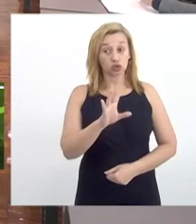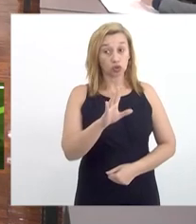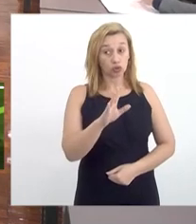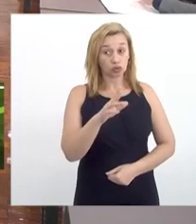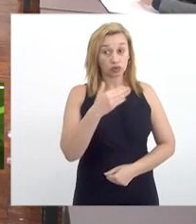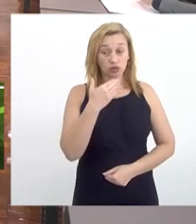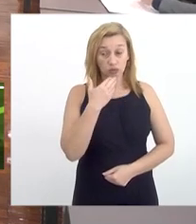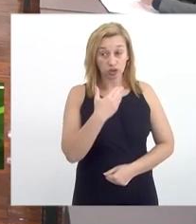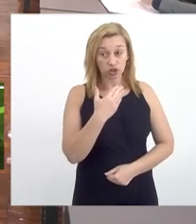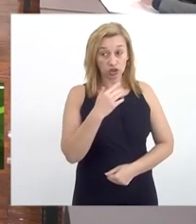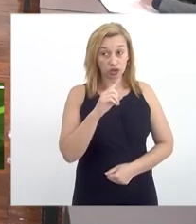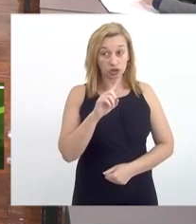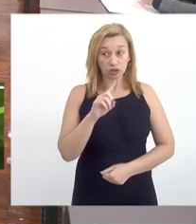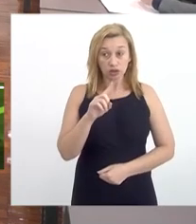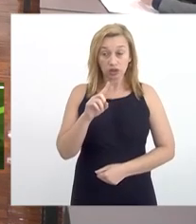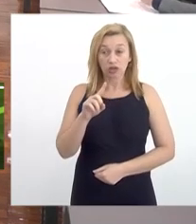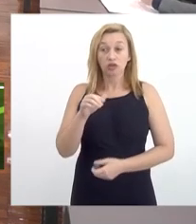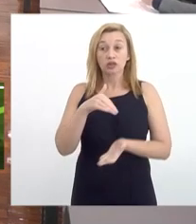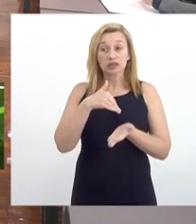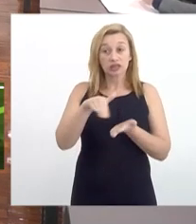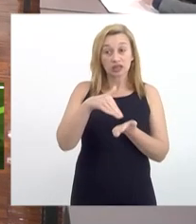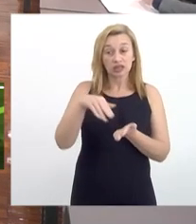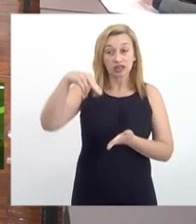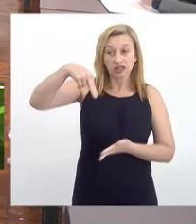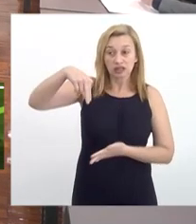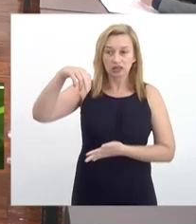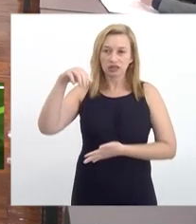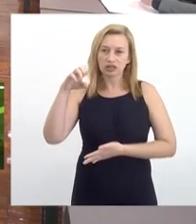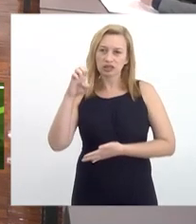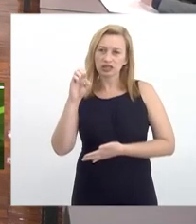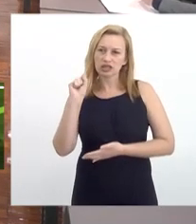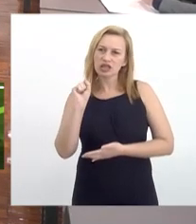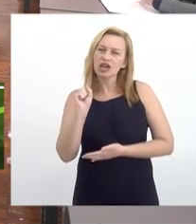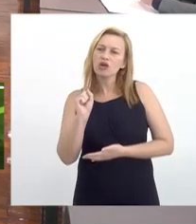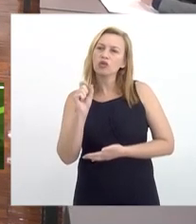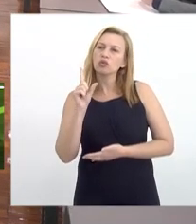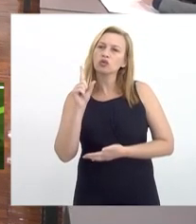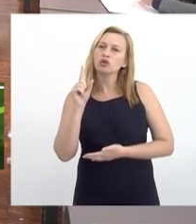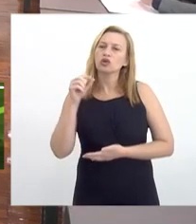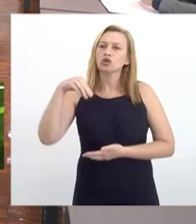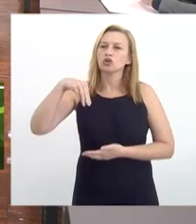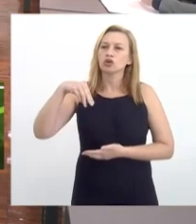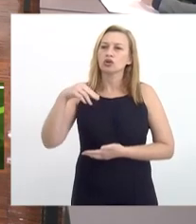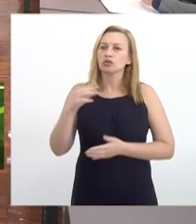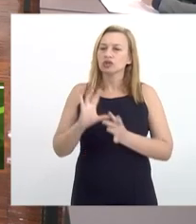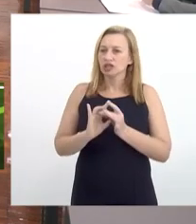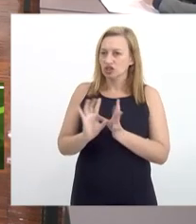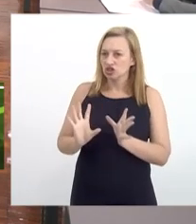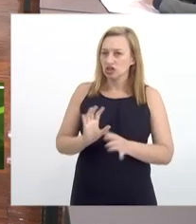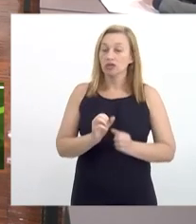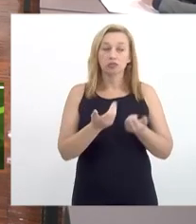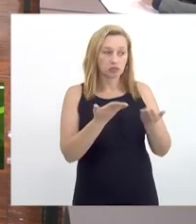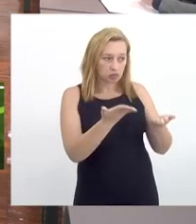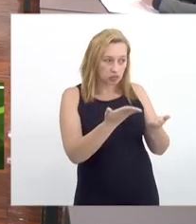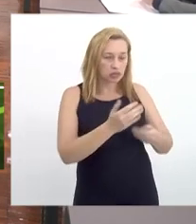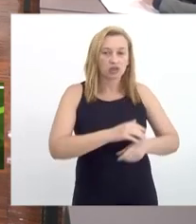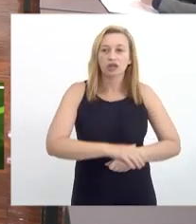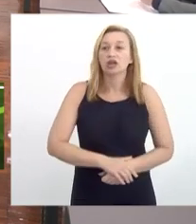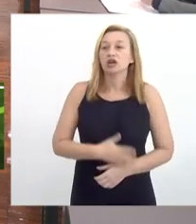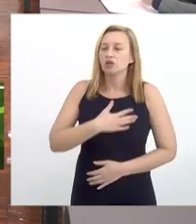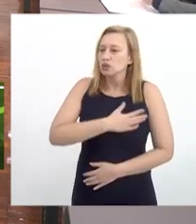o secretário Nelson Rocha permitia. Por favor, deputado Luiz. Eu gostaria